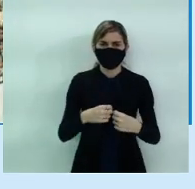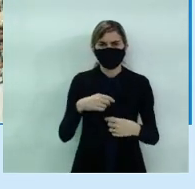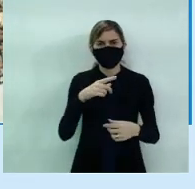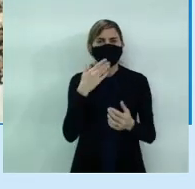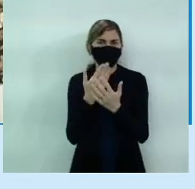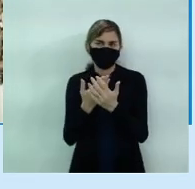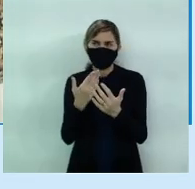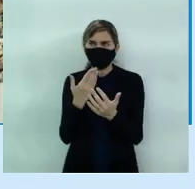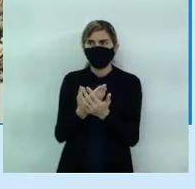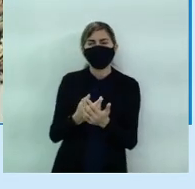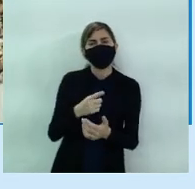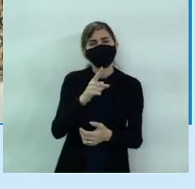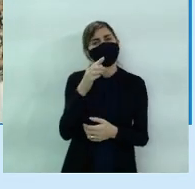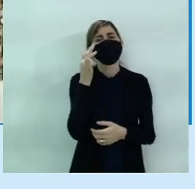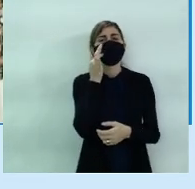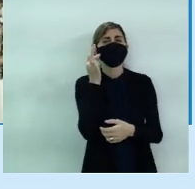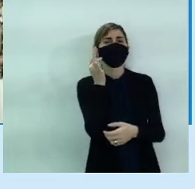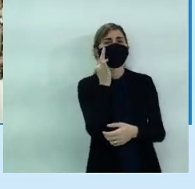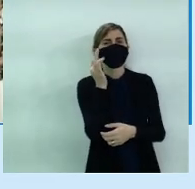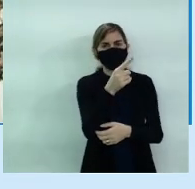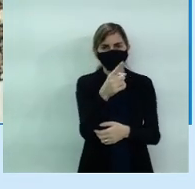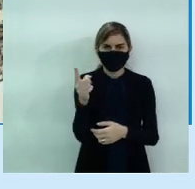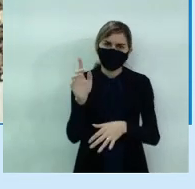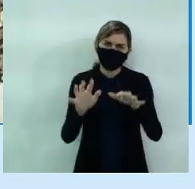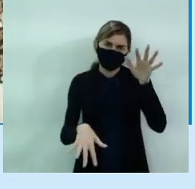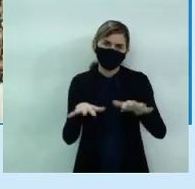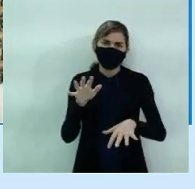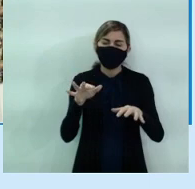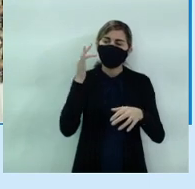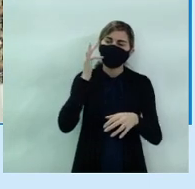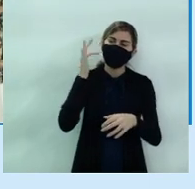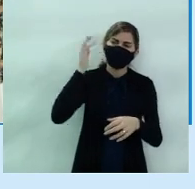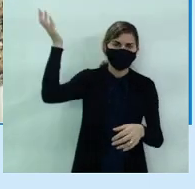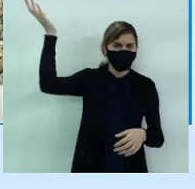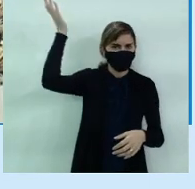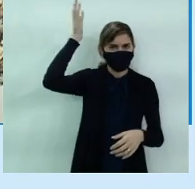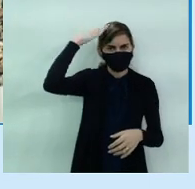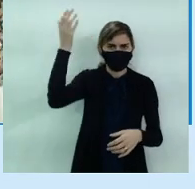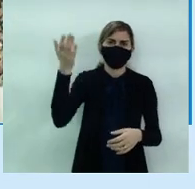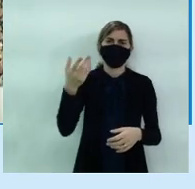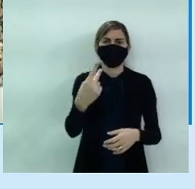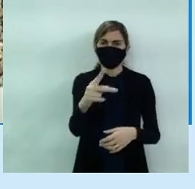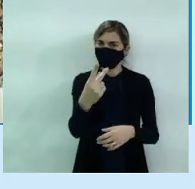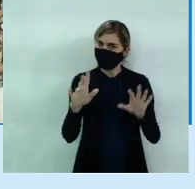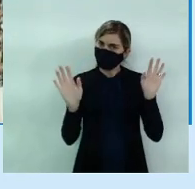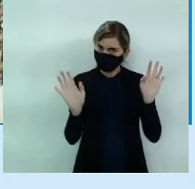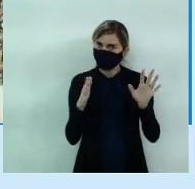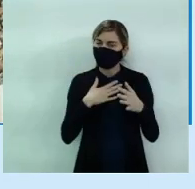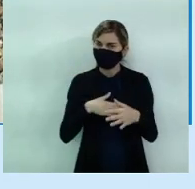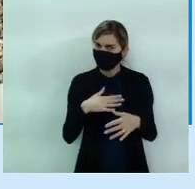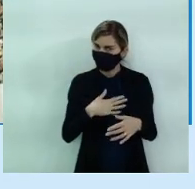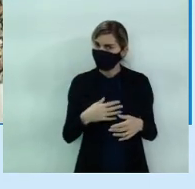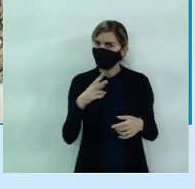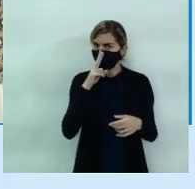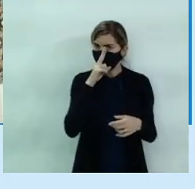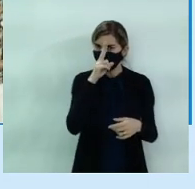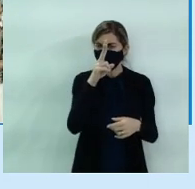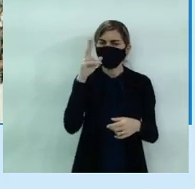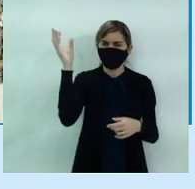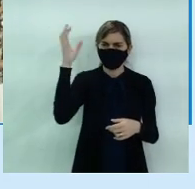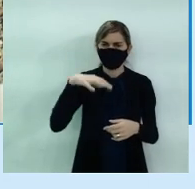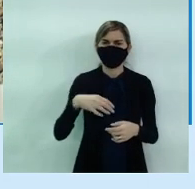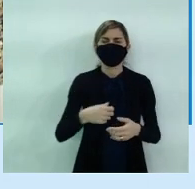nas árvores, né? Quais são os frutos, para que de repente esse fruto não venha cair na cabeça de vocês pela força da